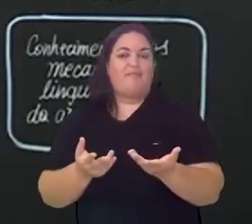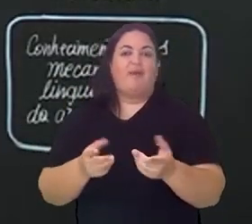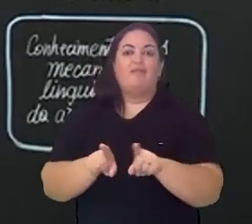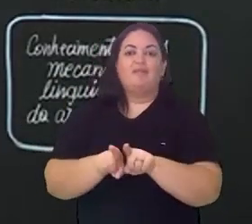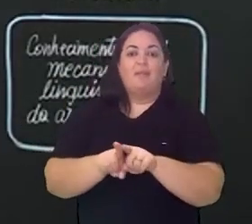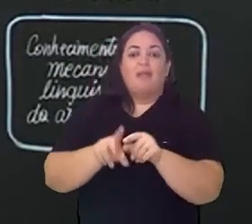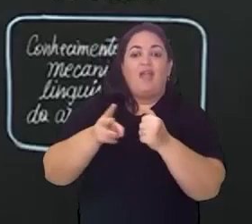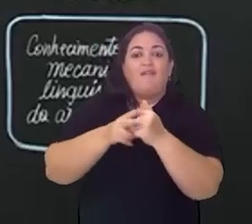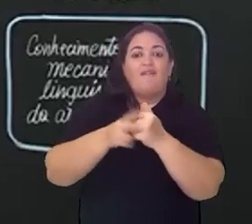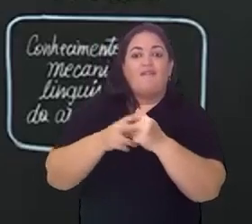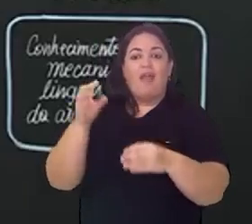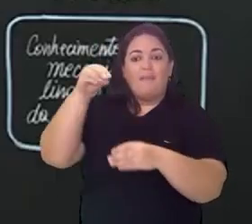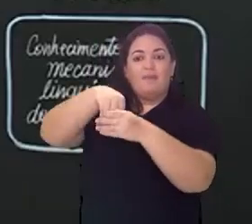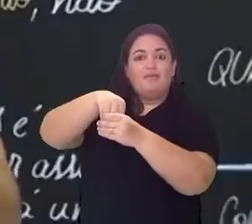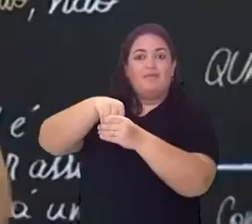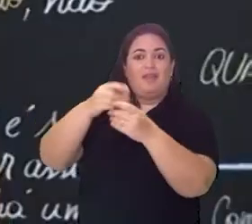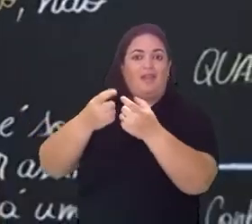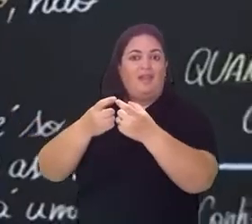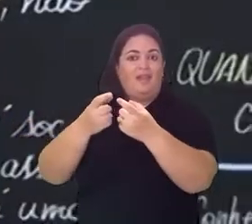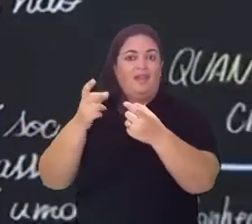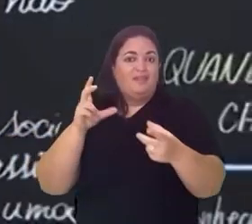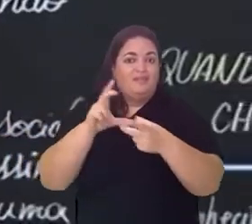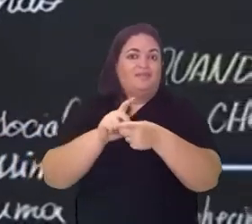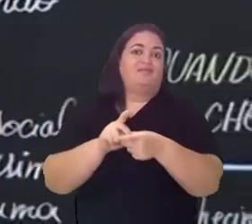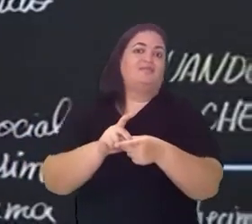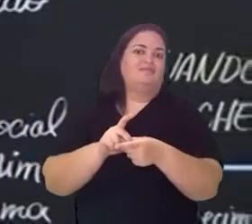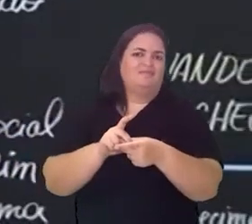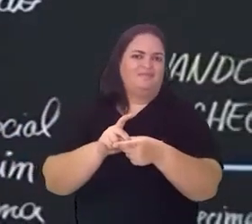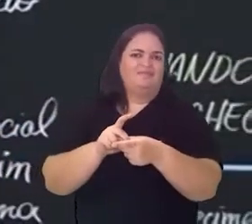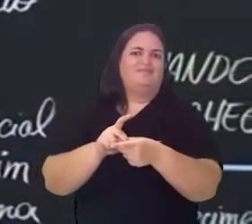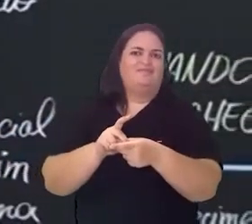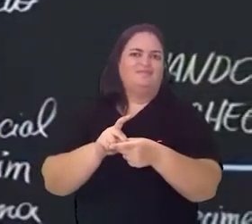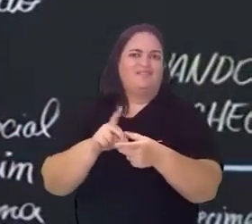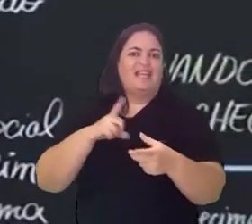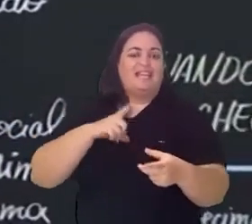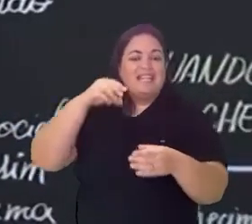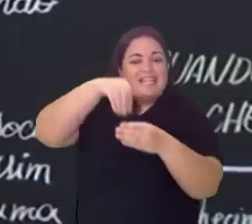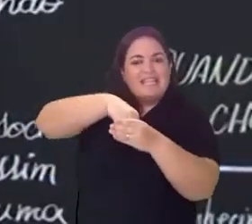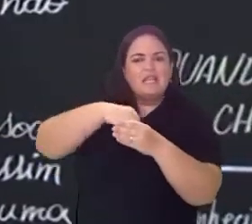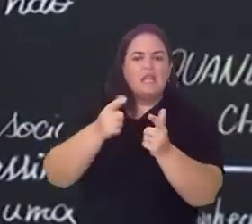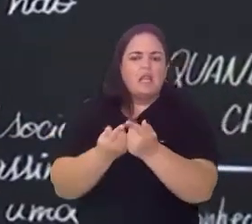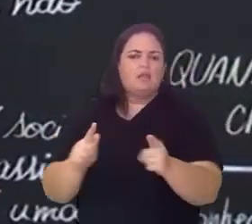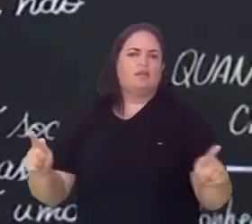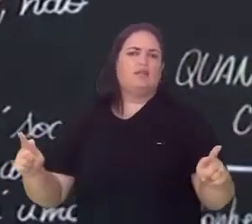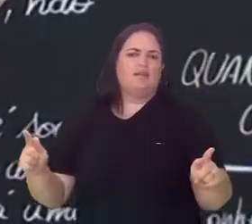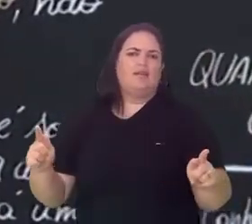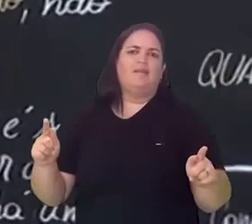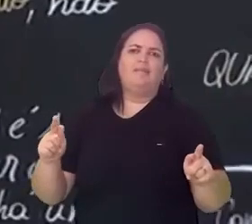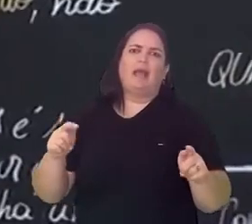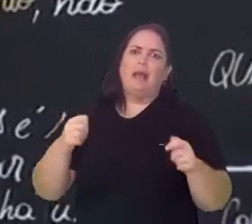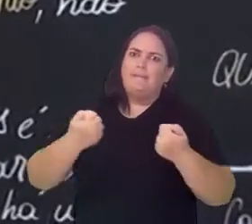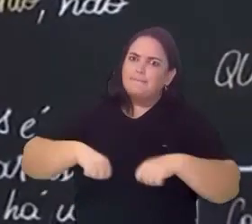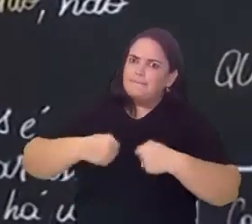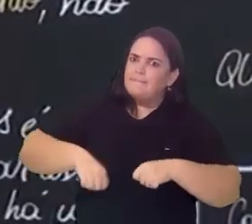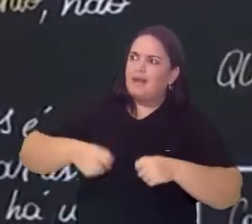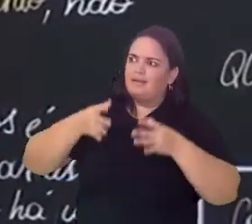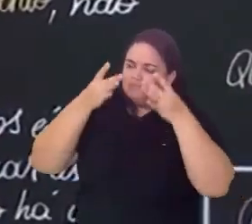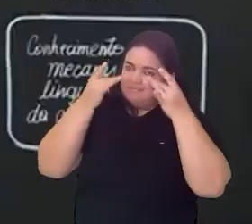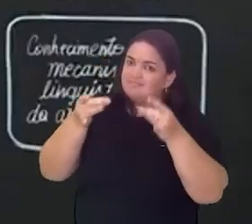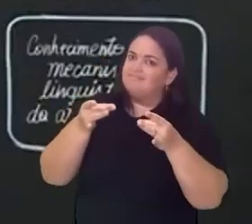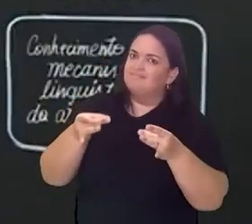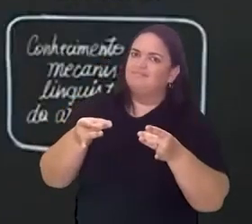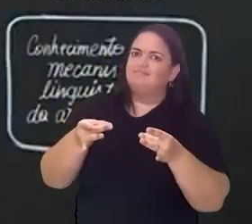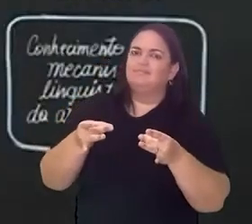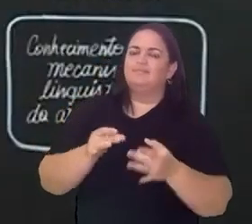verbos dentro das suas conjugações. Tudo isso que compõe uma propriedade gramatical do seu texto merece a sua atenção,